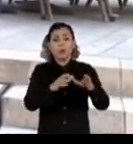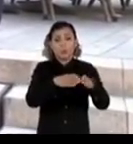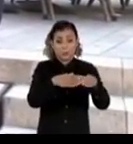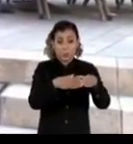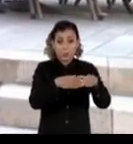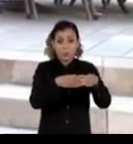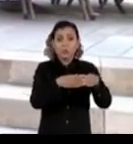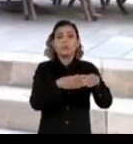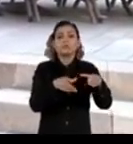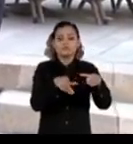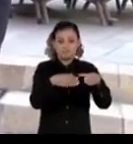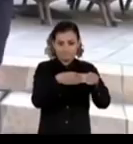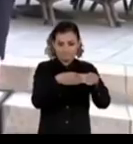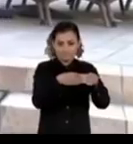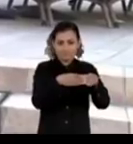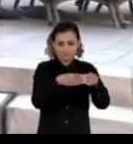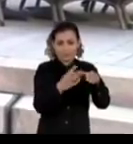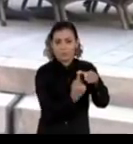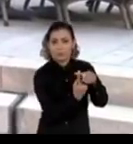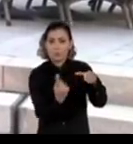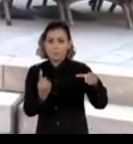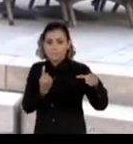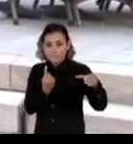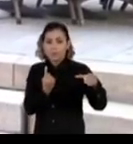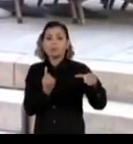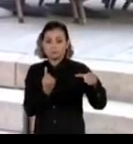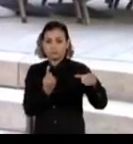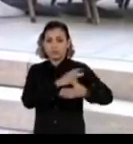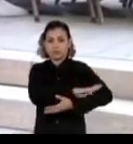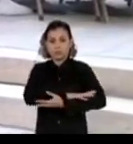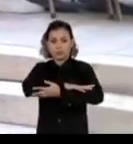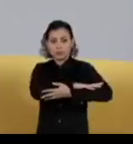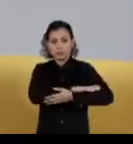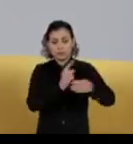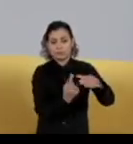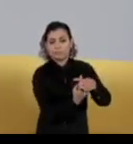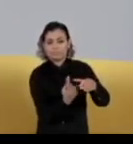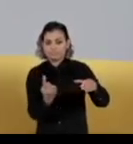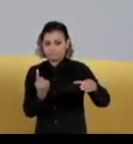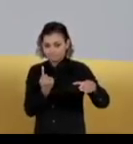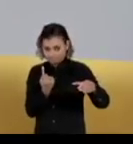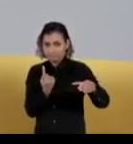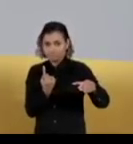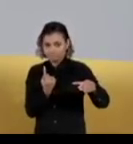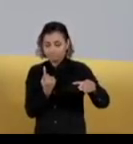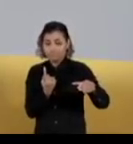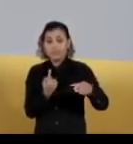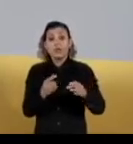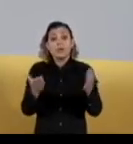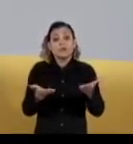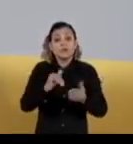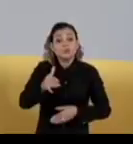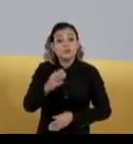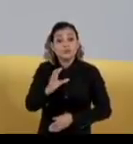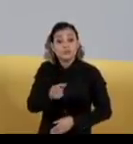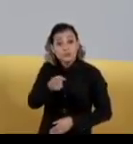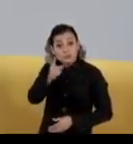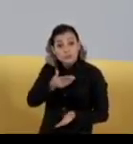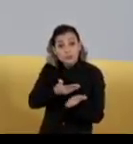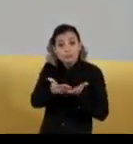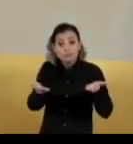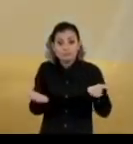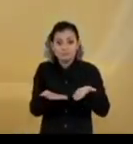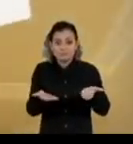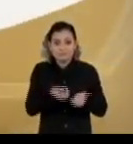parlamento da Grã-Bretanha para a saída do Reino Unido da União Europeia. JC1 Cultura de Informação começa